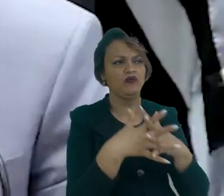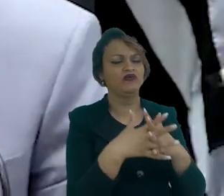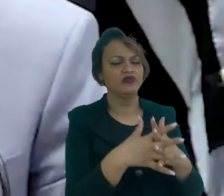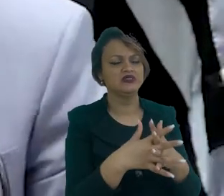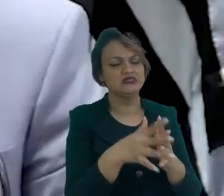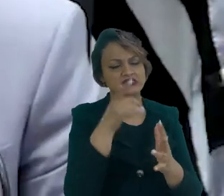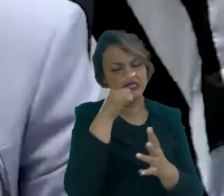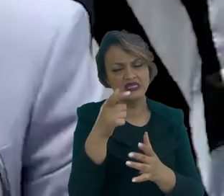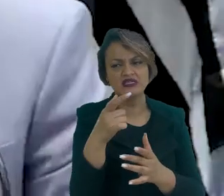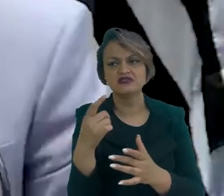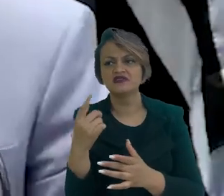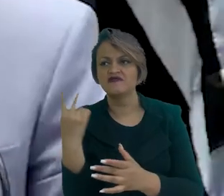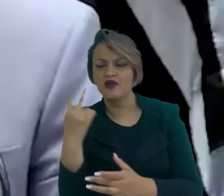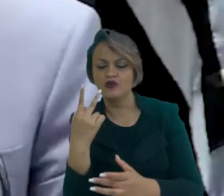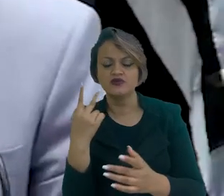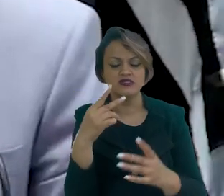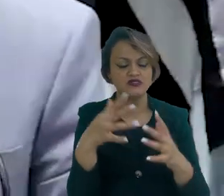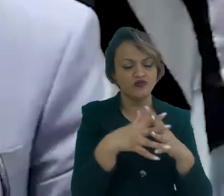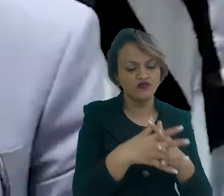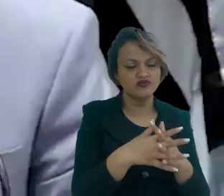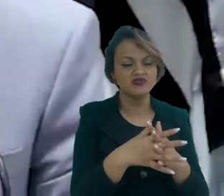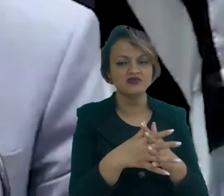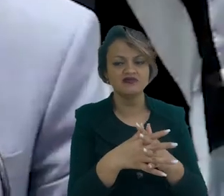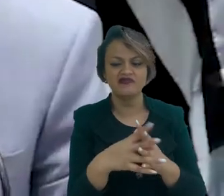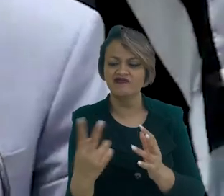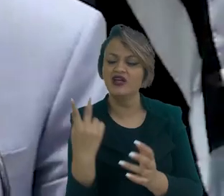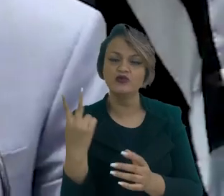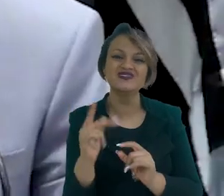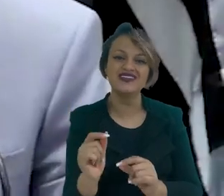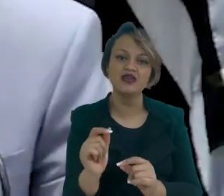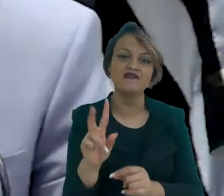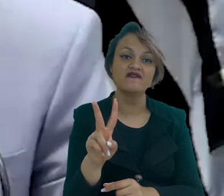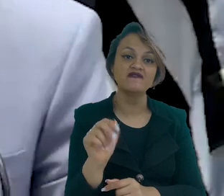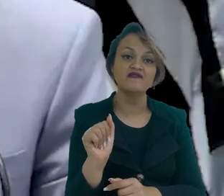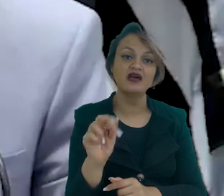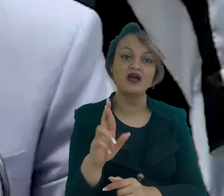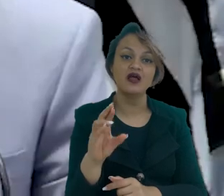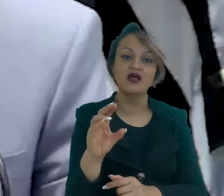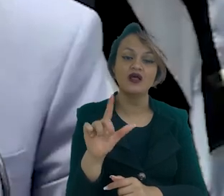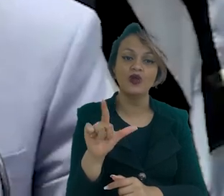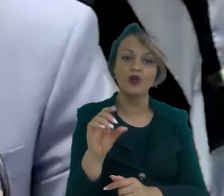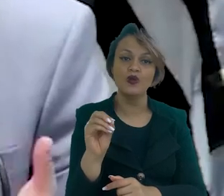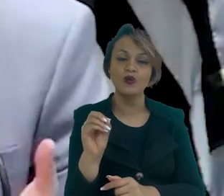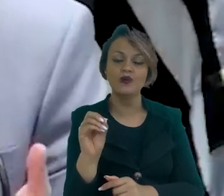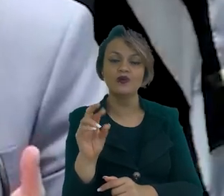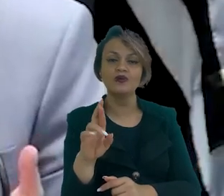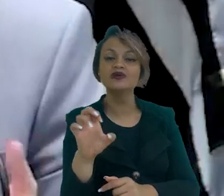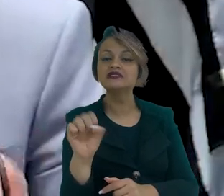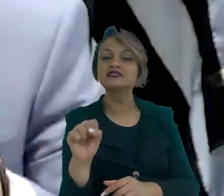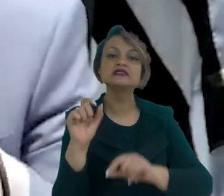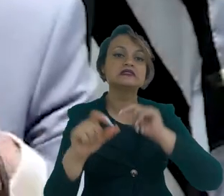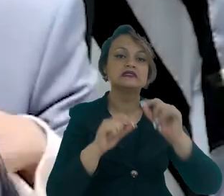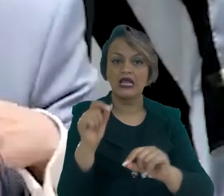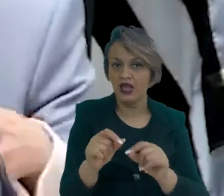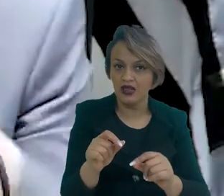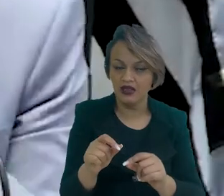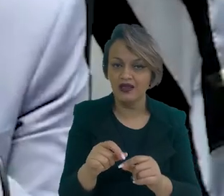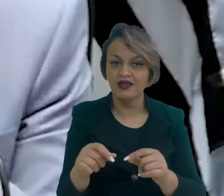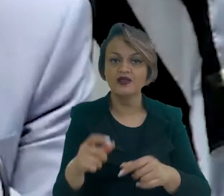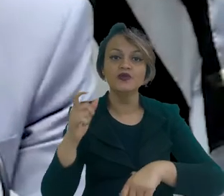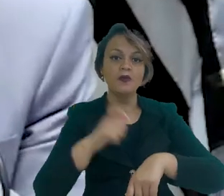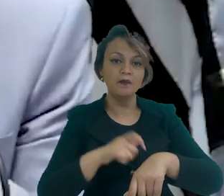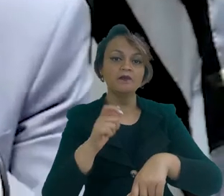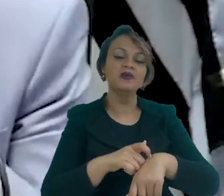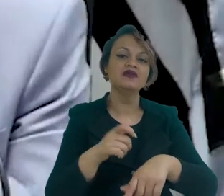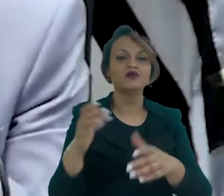isso é pro Alguns falam que além desses interesses a jurisprudência dos valores e valores então a